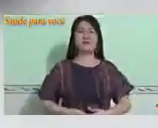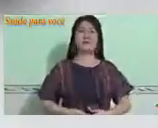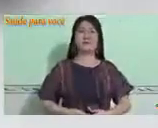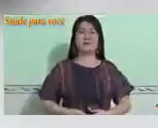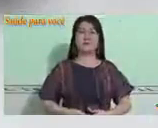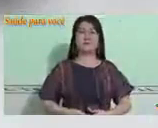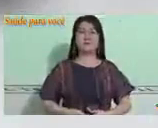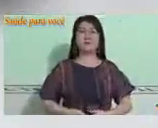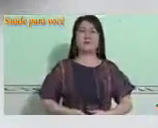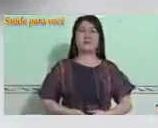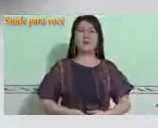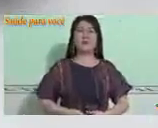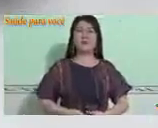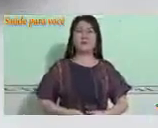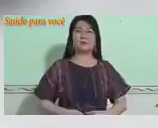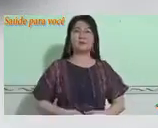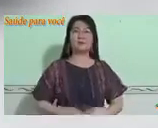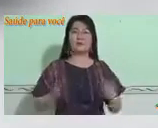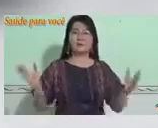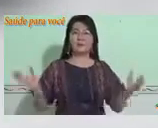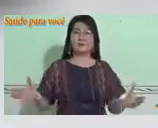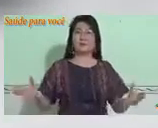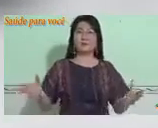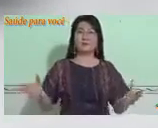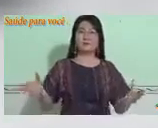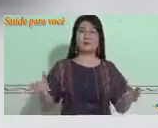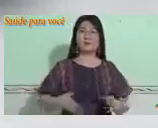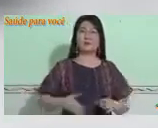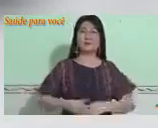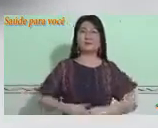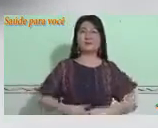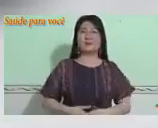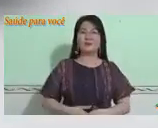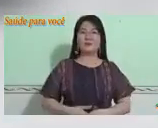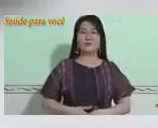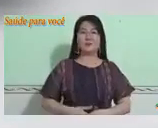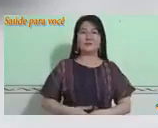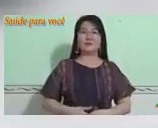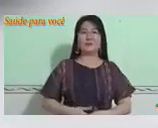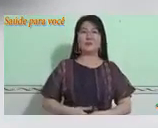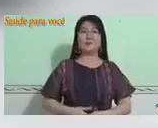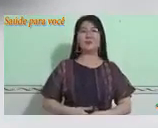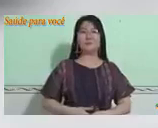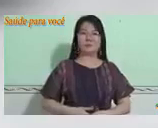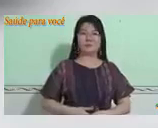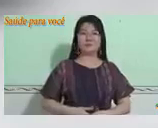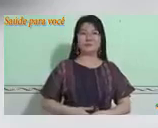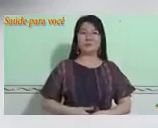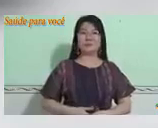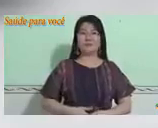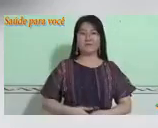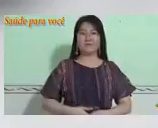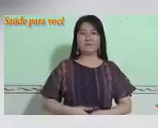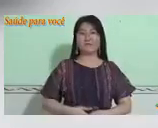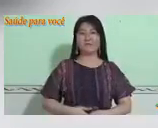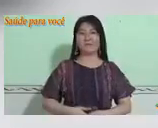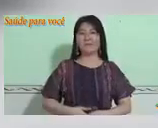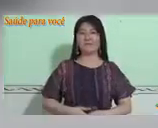pontos: o gelo diminui a circulação do sangue no local, vírgula, reduzindo o hematoma.